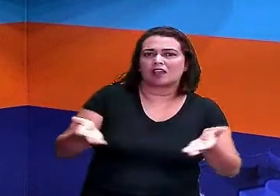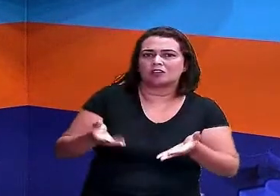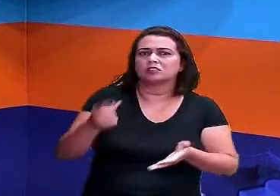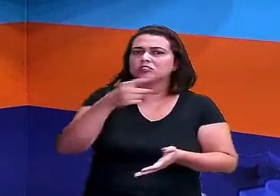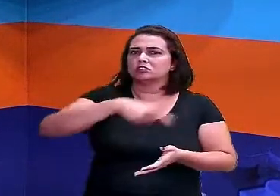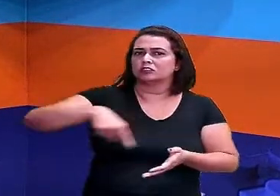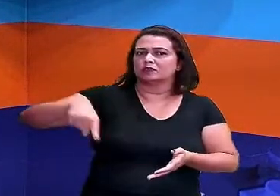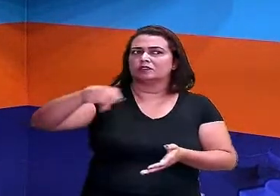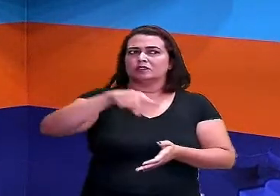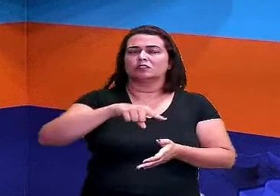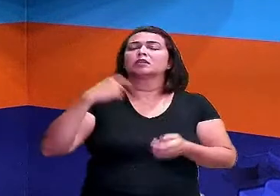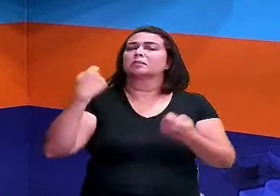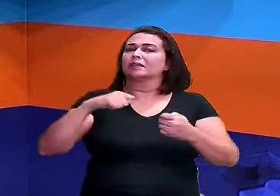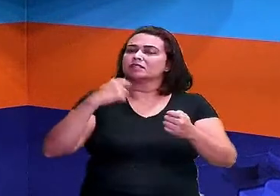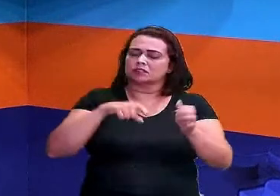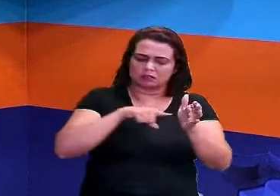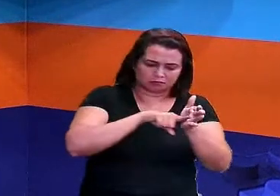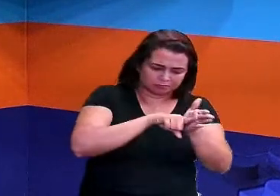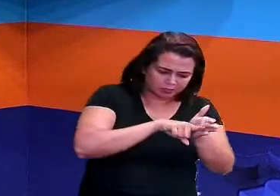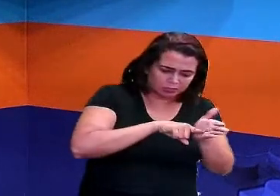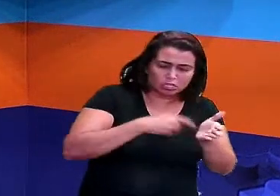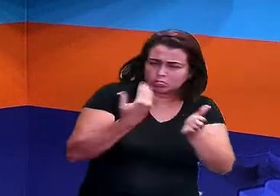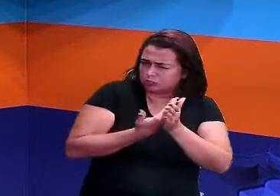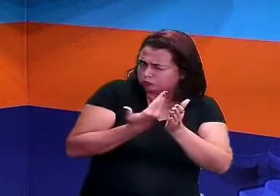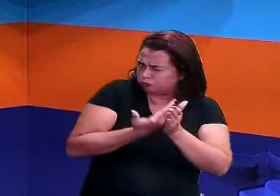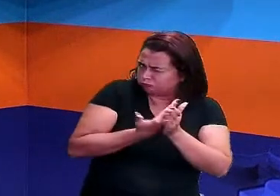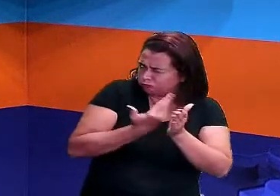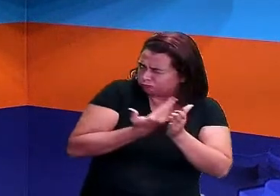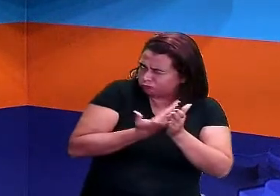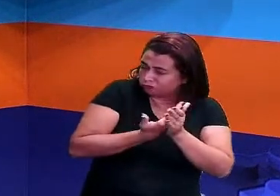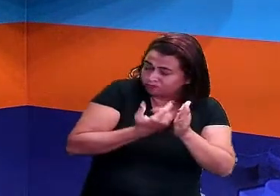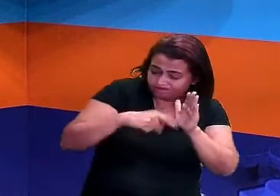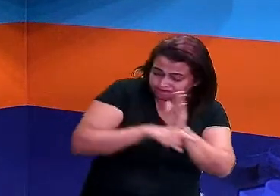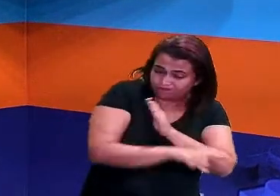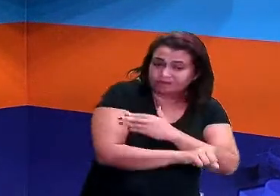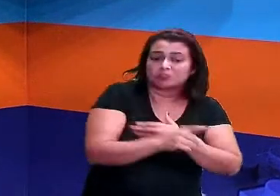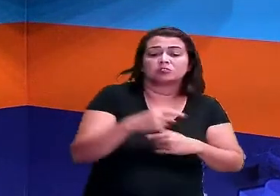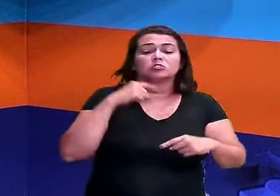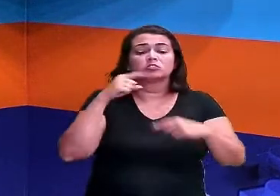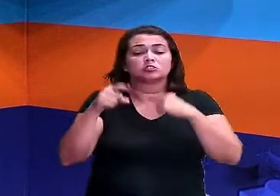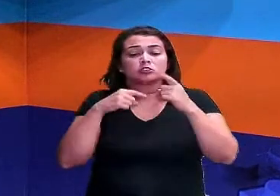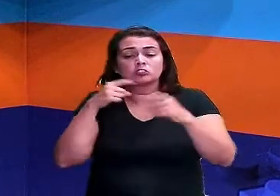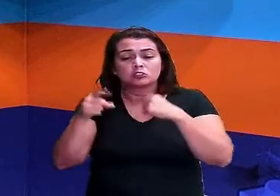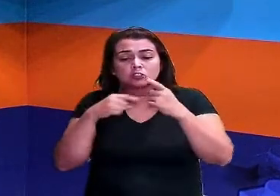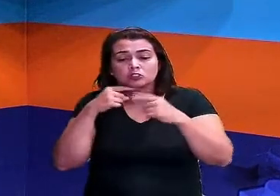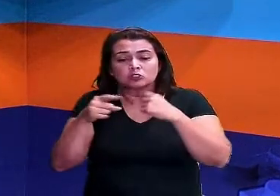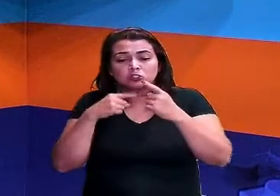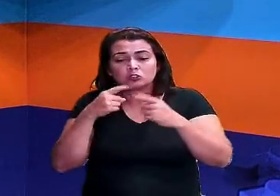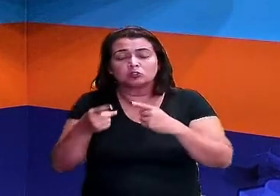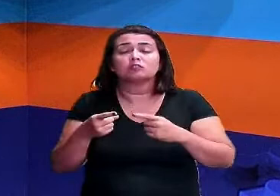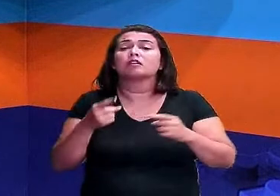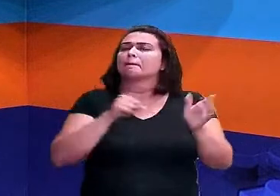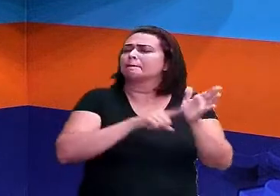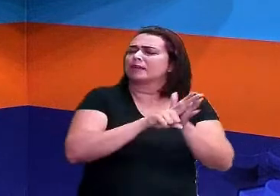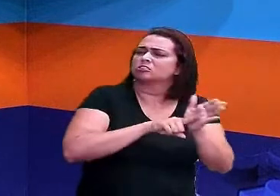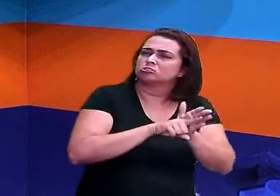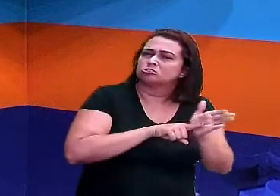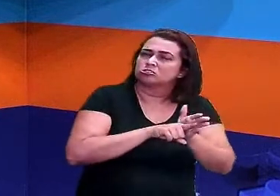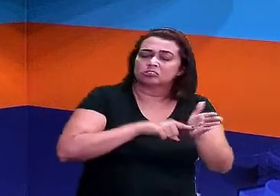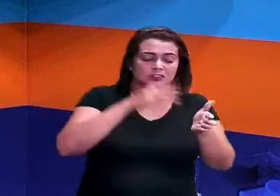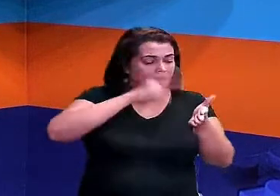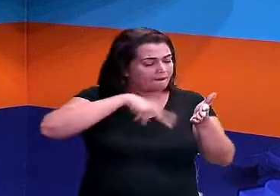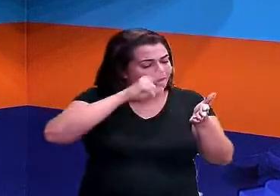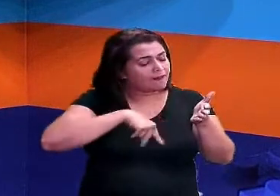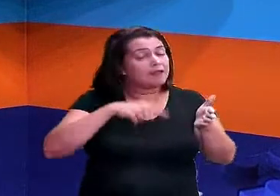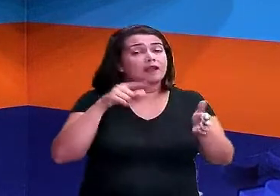Procurem também se aprofundar um pouquinho mais. Qualquer dúvida, né? Pesquisem, leiam um